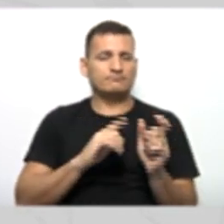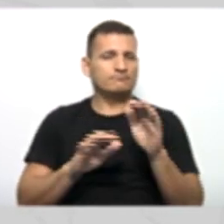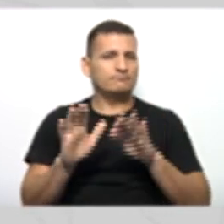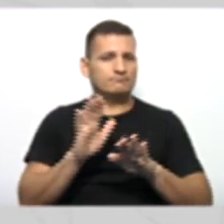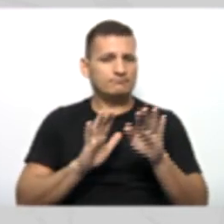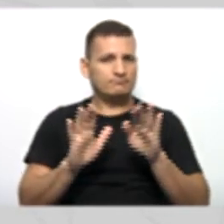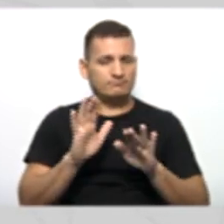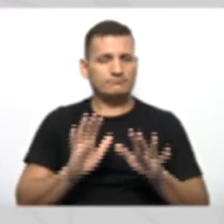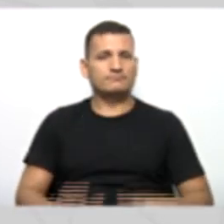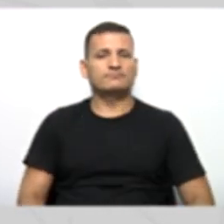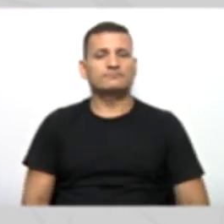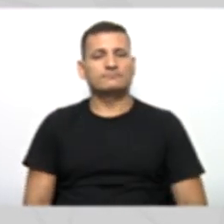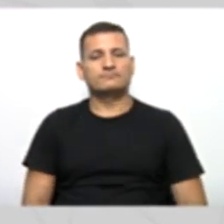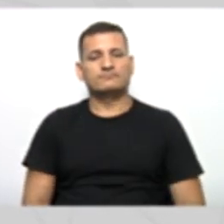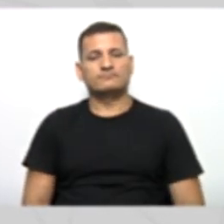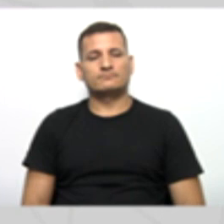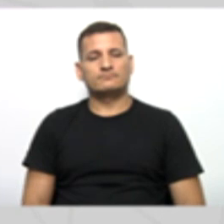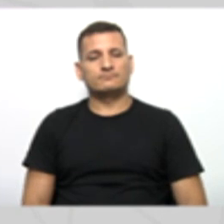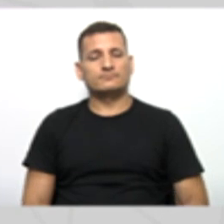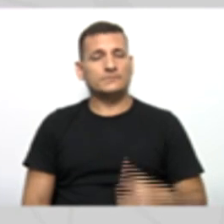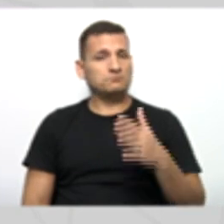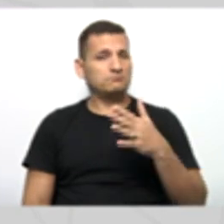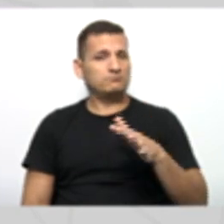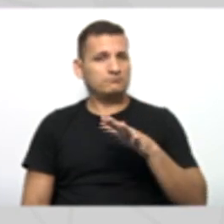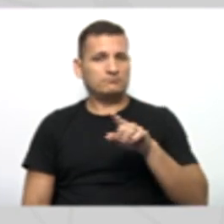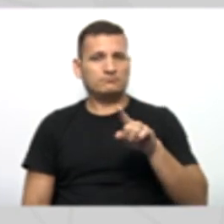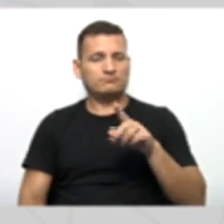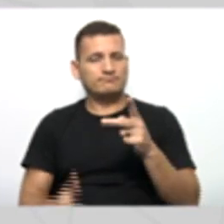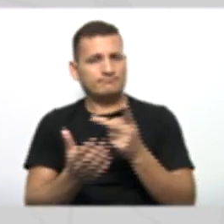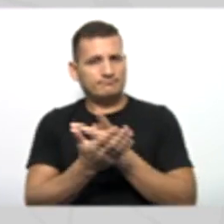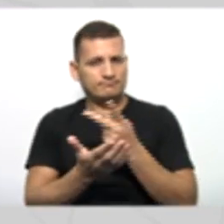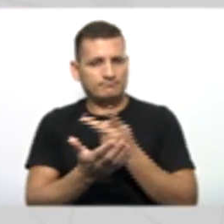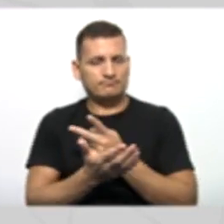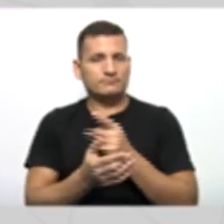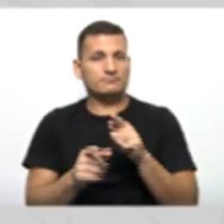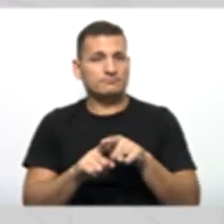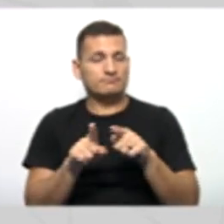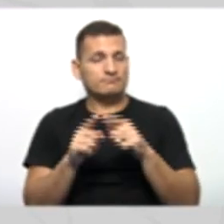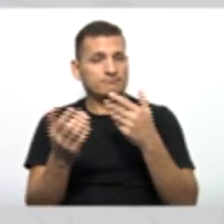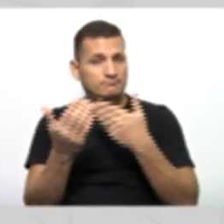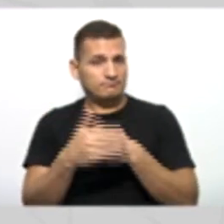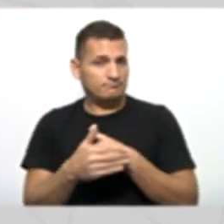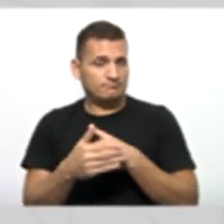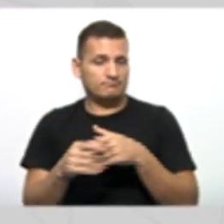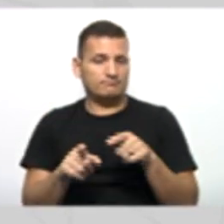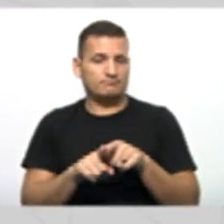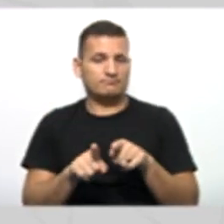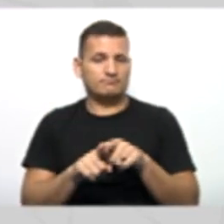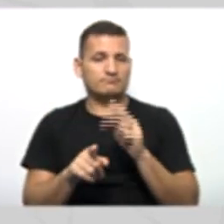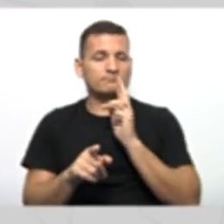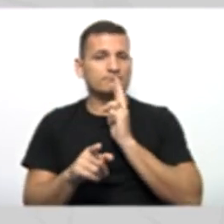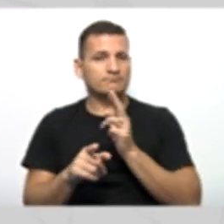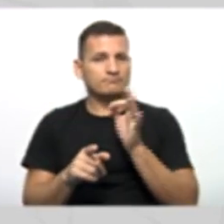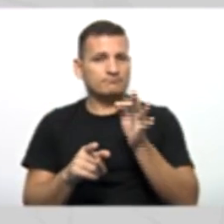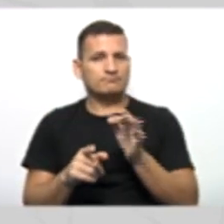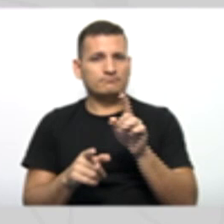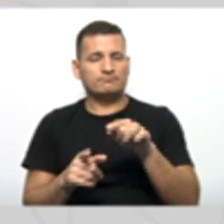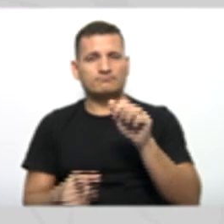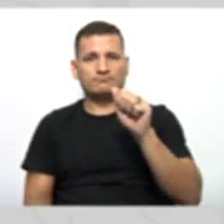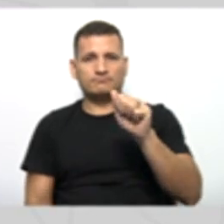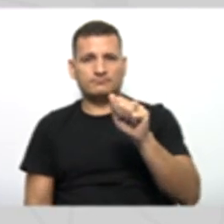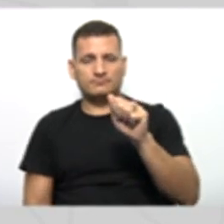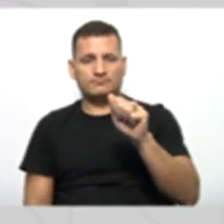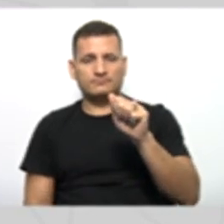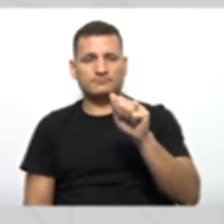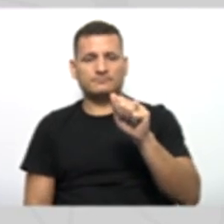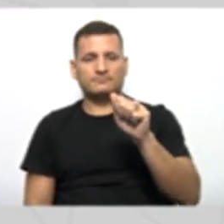que vocês errem em nenhuma situação, principalmente na prova de vocês. Então a resposta correta é um diagrama de caso de